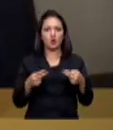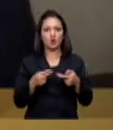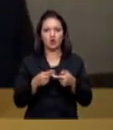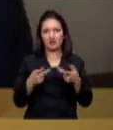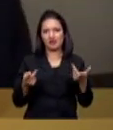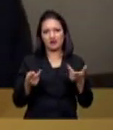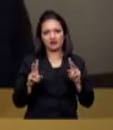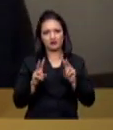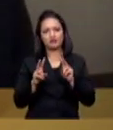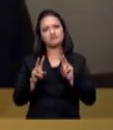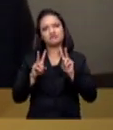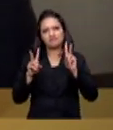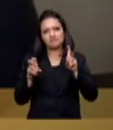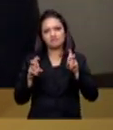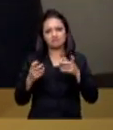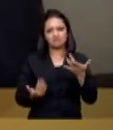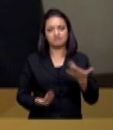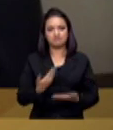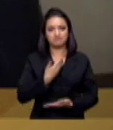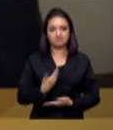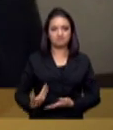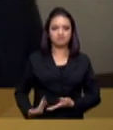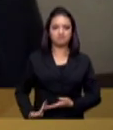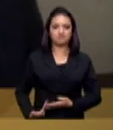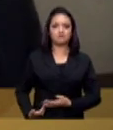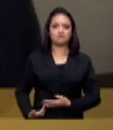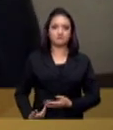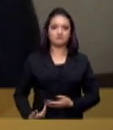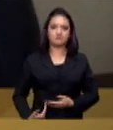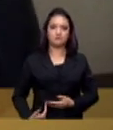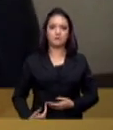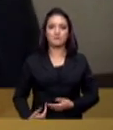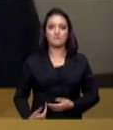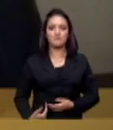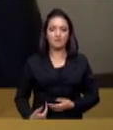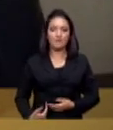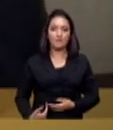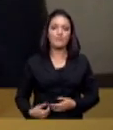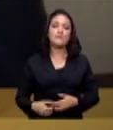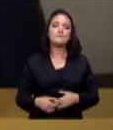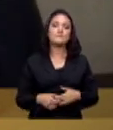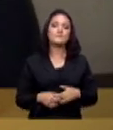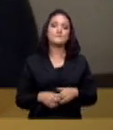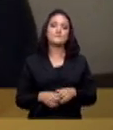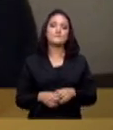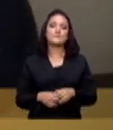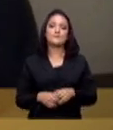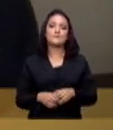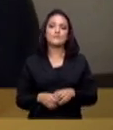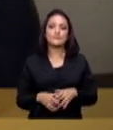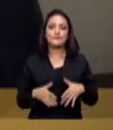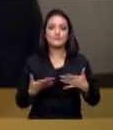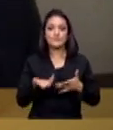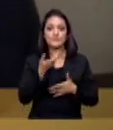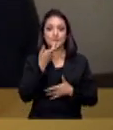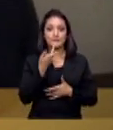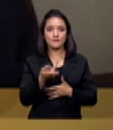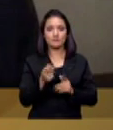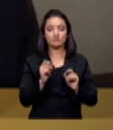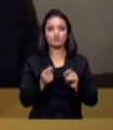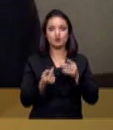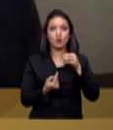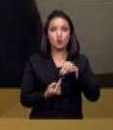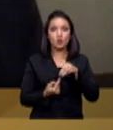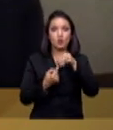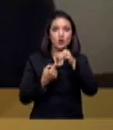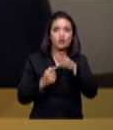boa hora trazida à colação pelo ministro Luiz Roberto Barroso, eu gostaria de dizer que a única vedação